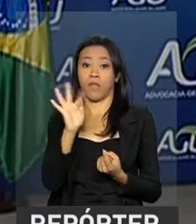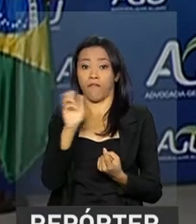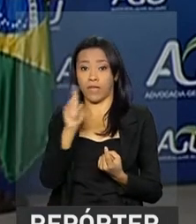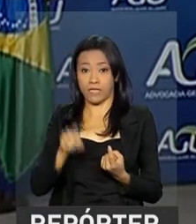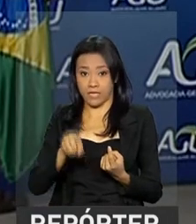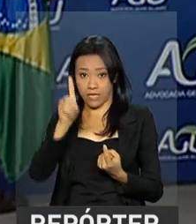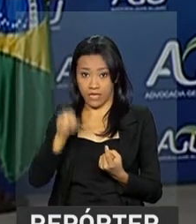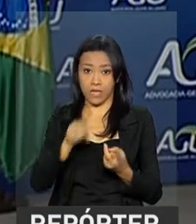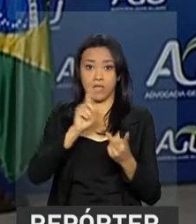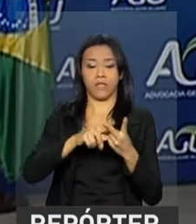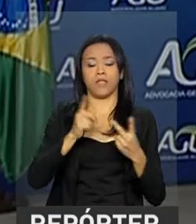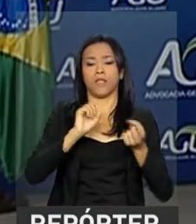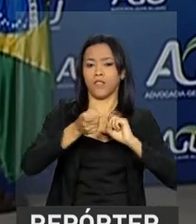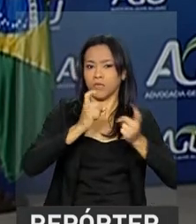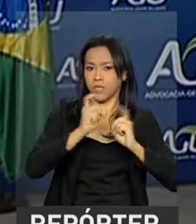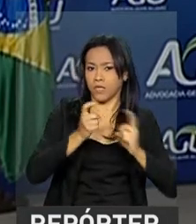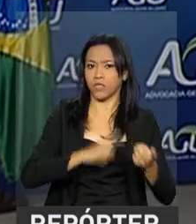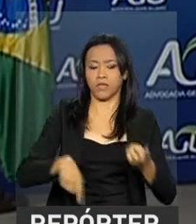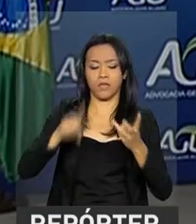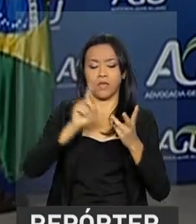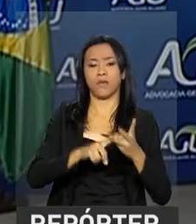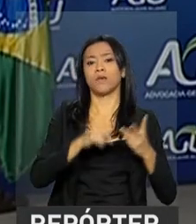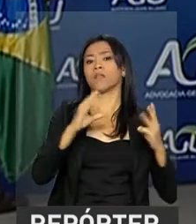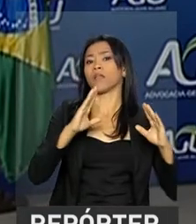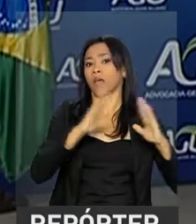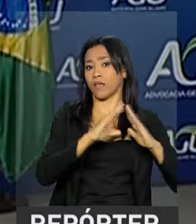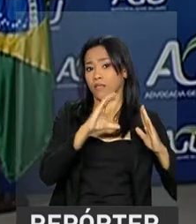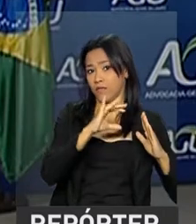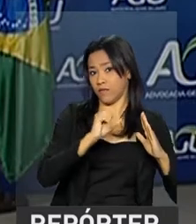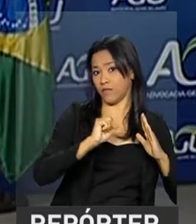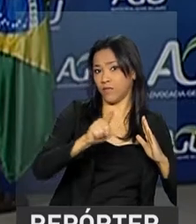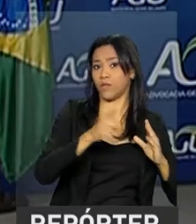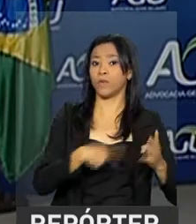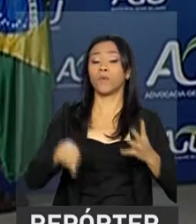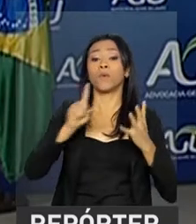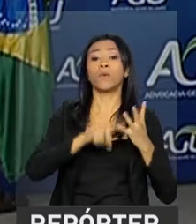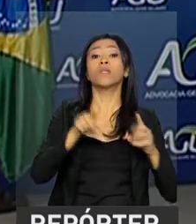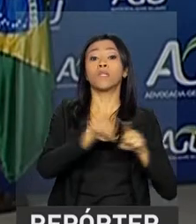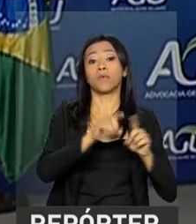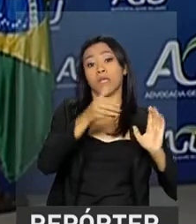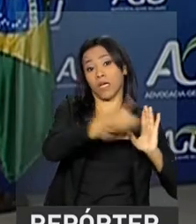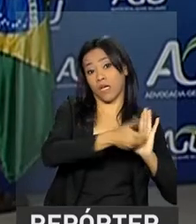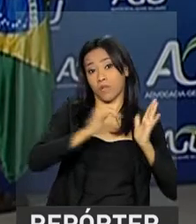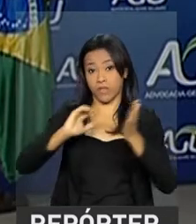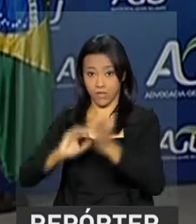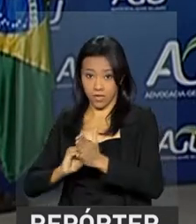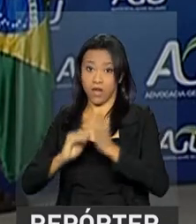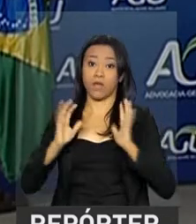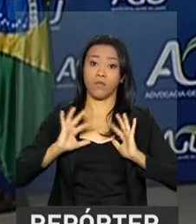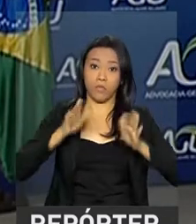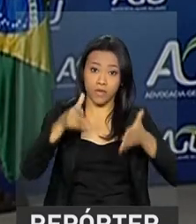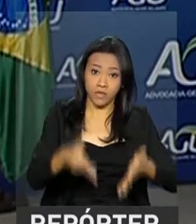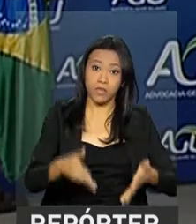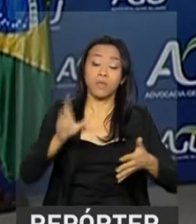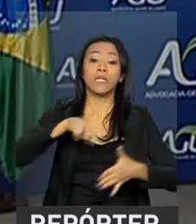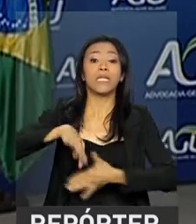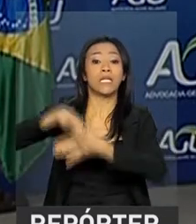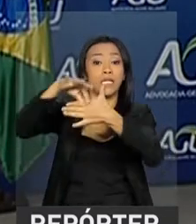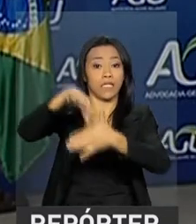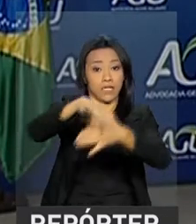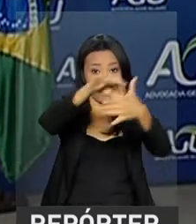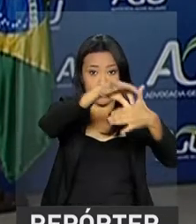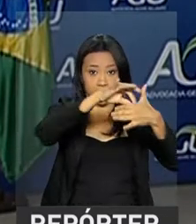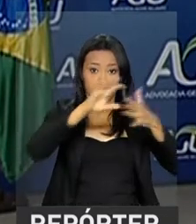do Planejamento, o ministro da Casa Civil. Também participam aí os presidentes da Câmara dos Deputados e do Senado Federal, além de líderes do